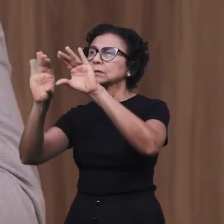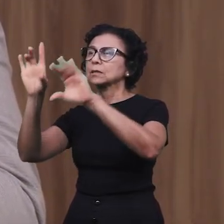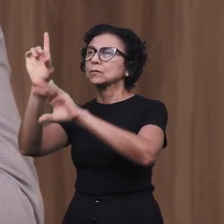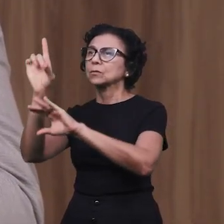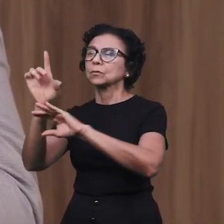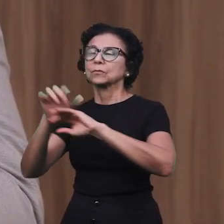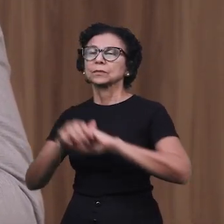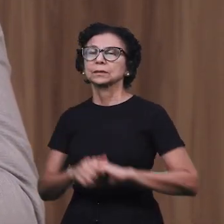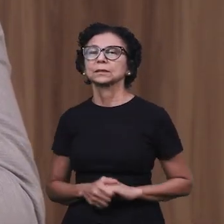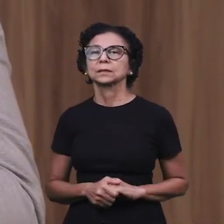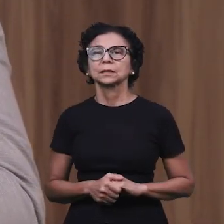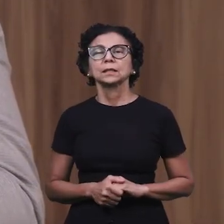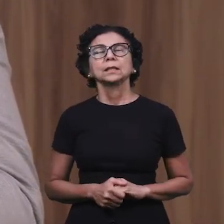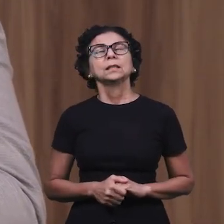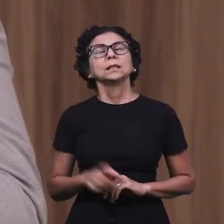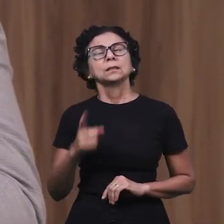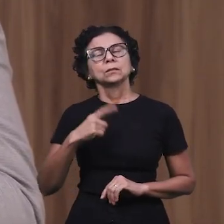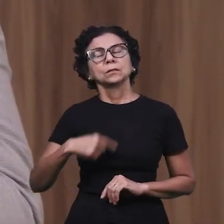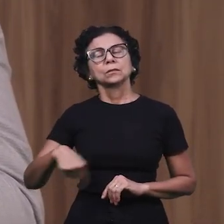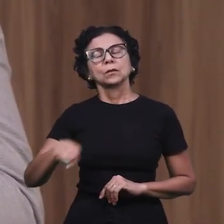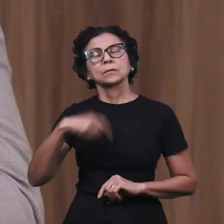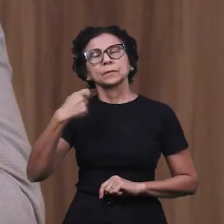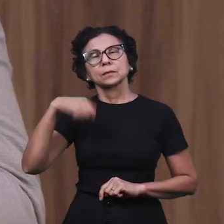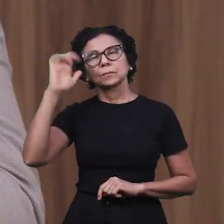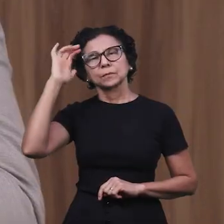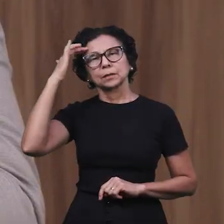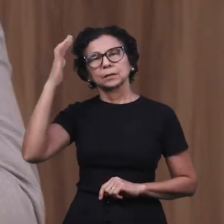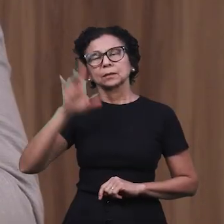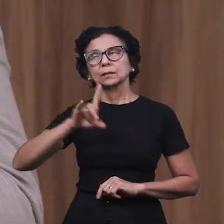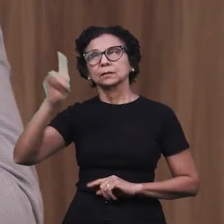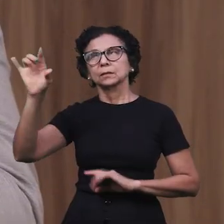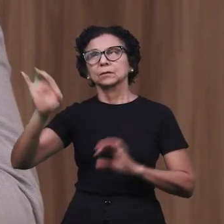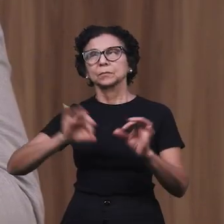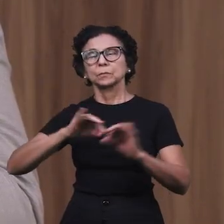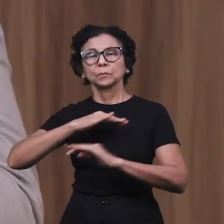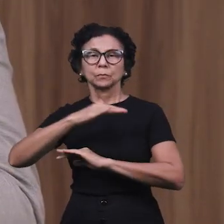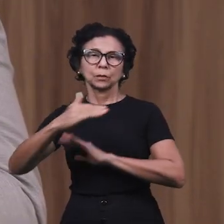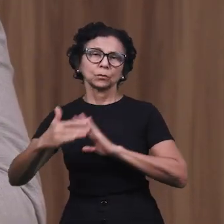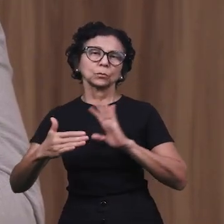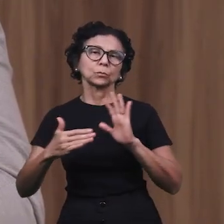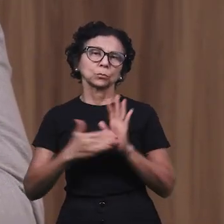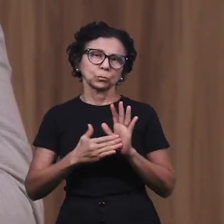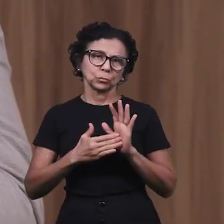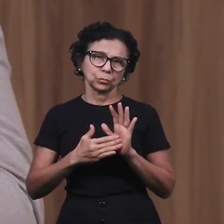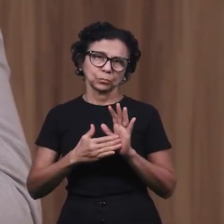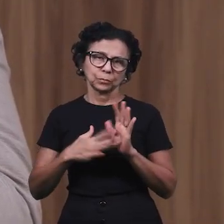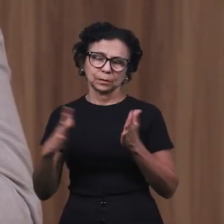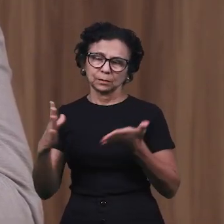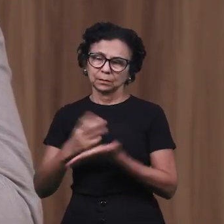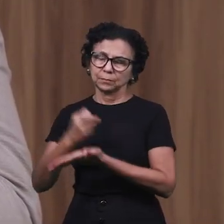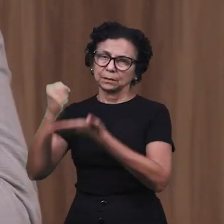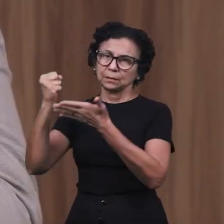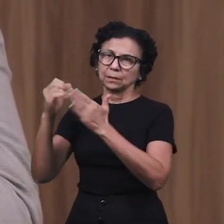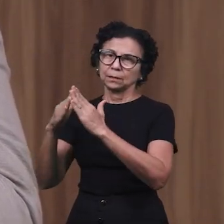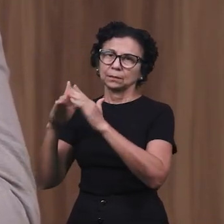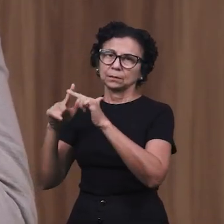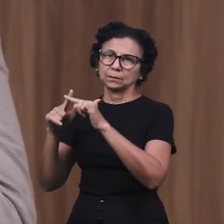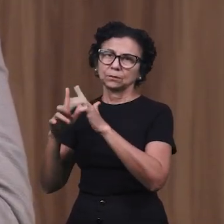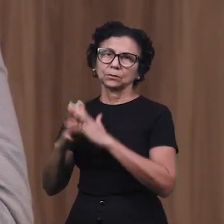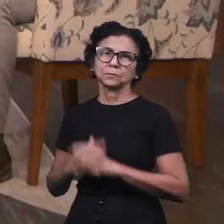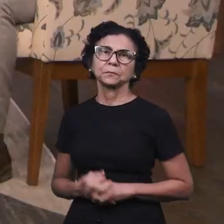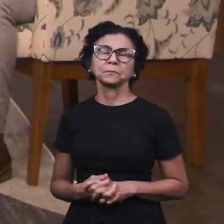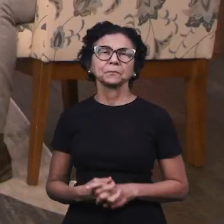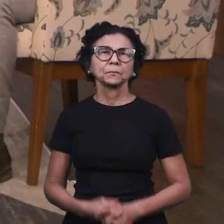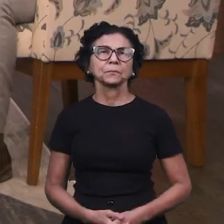história, uma trajetória de Deus Pai, Filho e agora o Espírito Santo para nos ter na sua presença. Não é isso, pastor Lourenço?